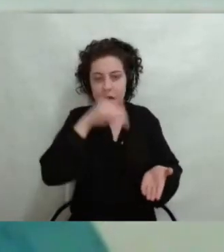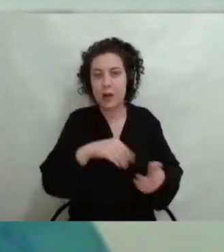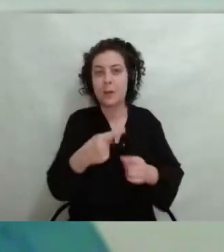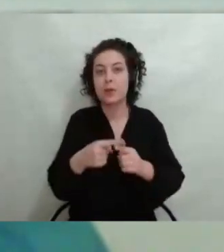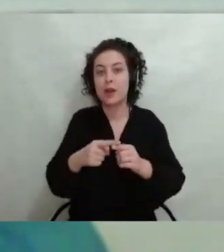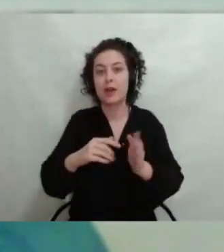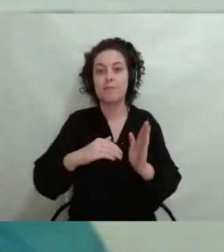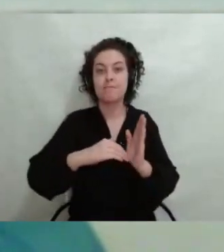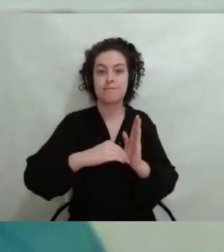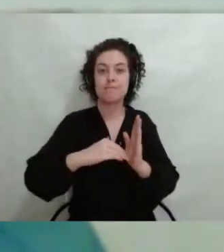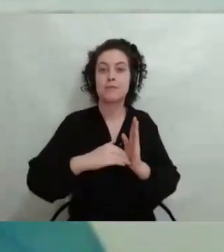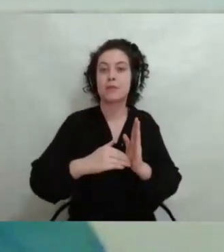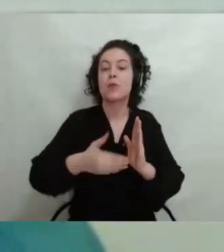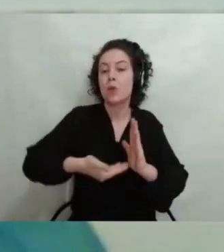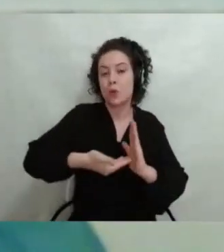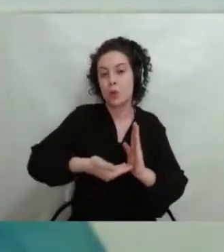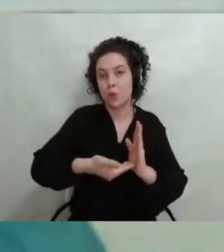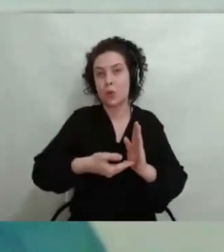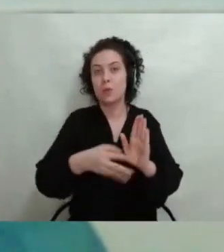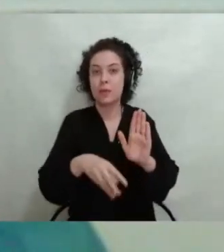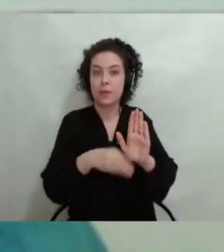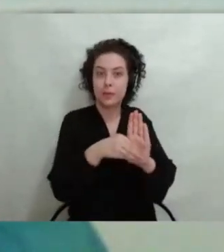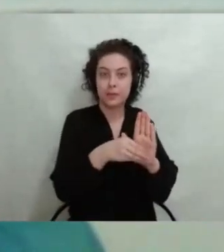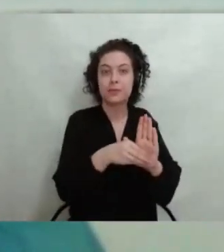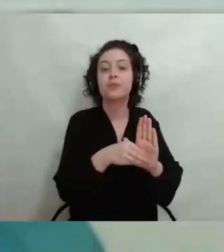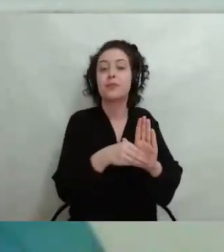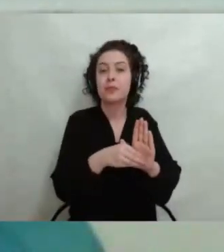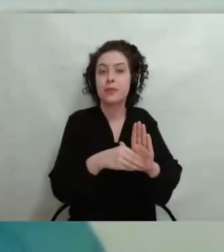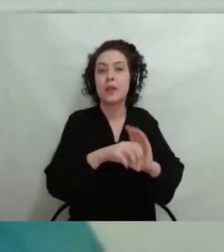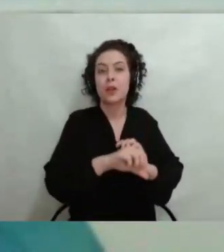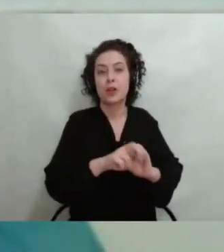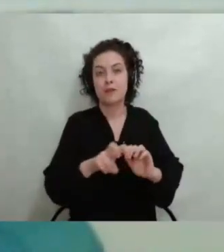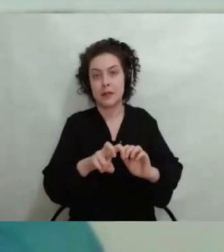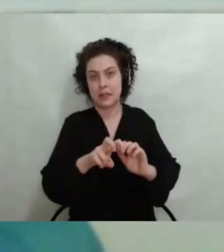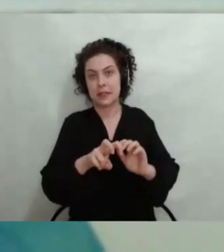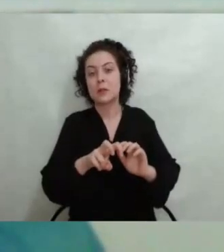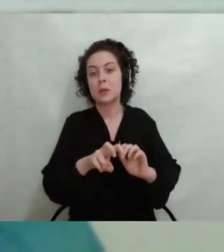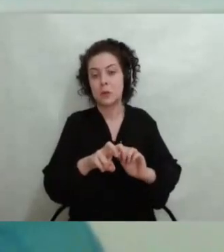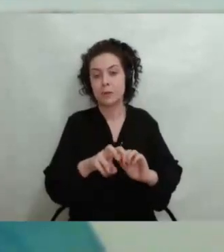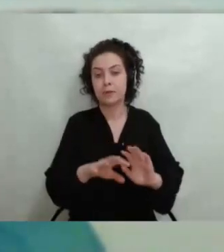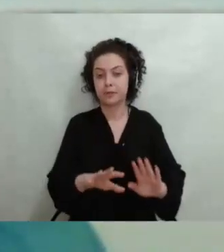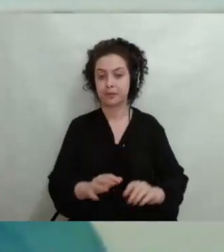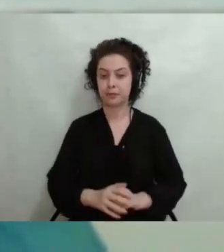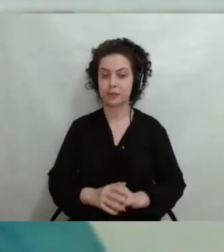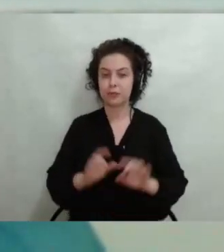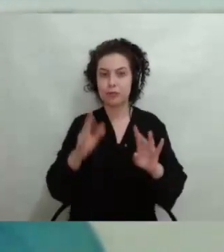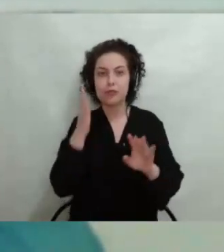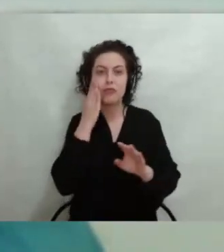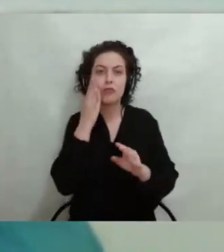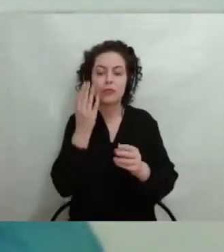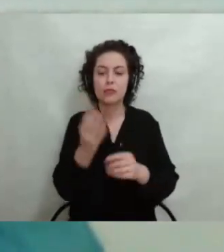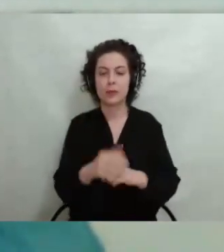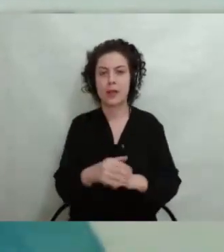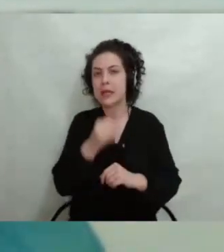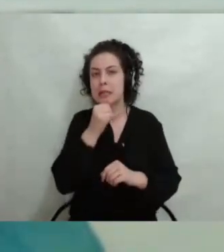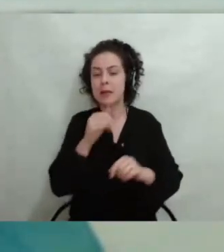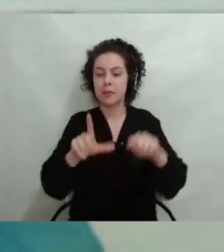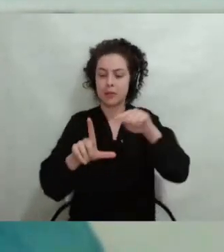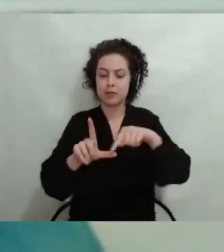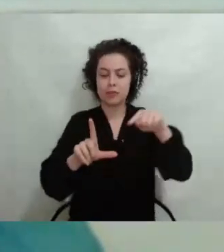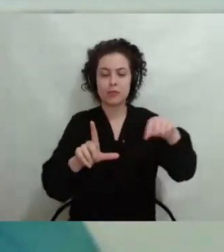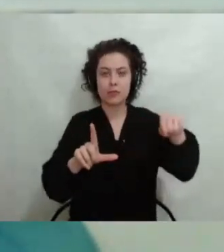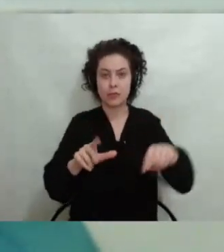Nacional da Emenda Constitucional 95. Só para que tenhamos um indicador, por causa